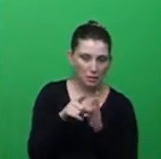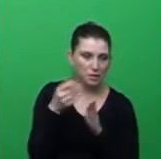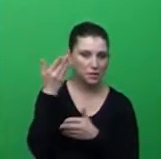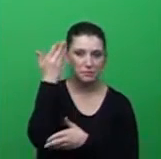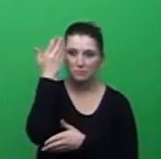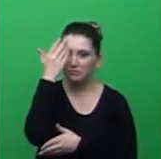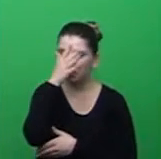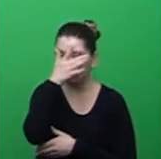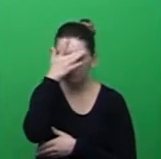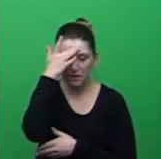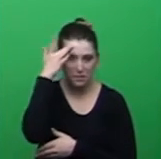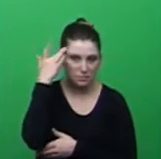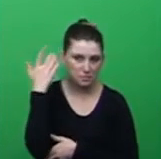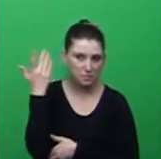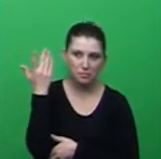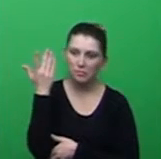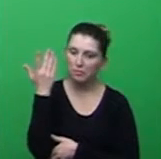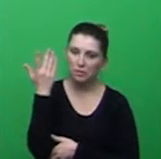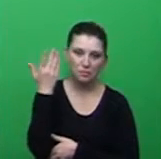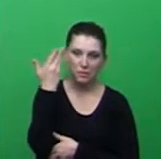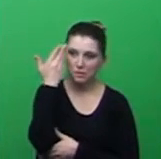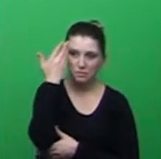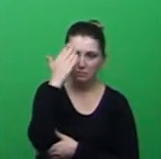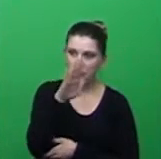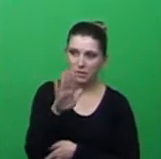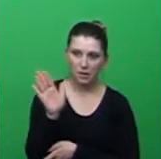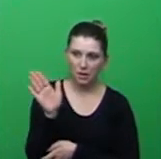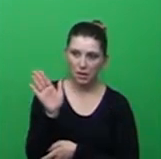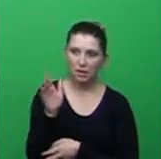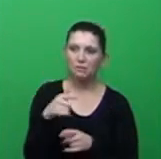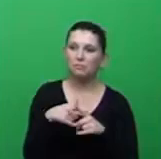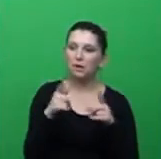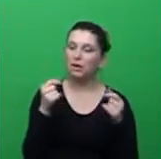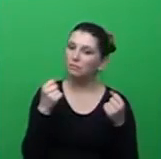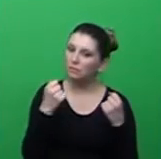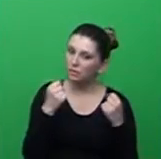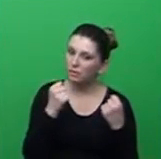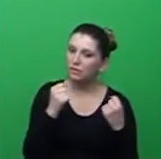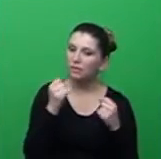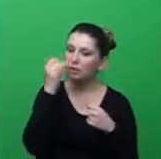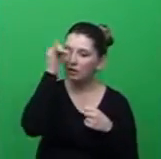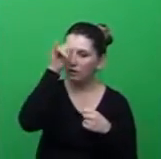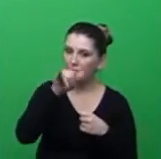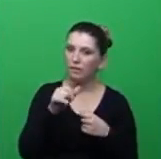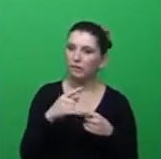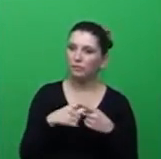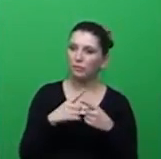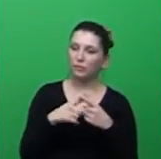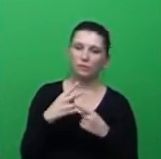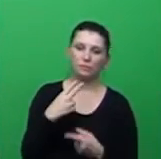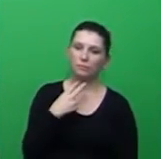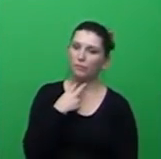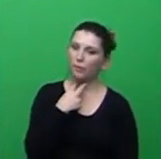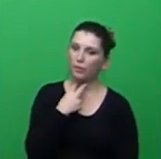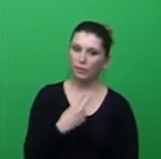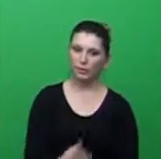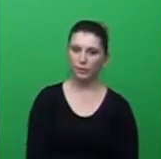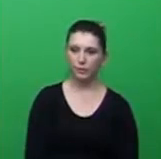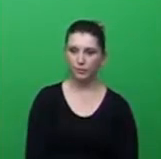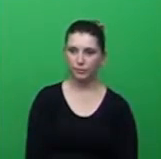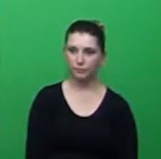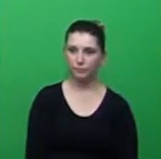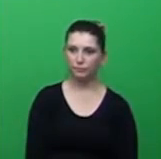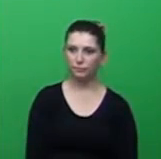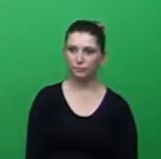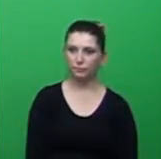lá trocar as lâmpadas de uma loja e colocou naquele lixo. Só que nós não podemos também vir aqui tapar o